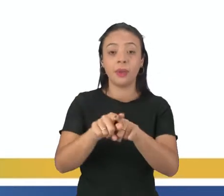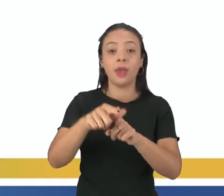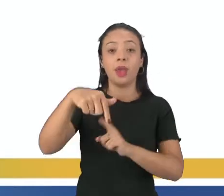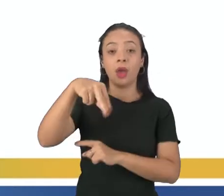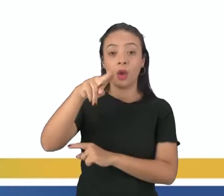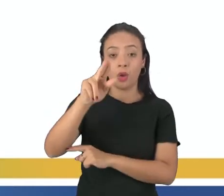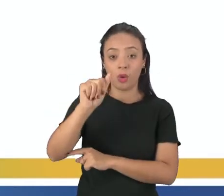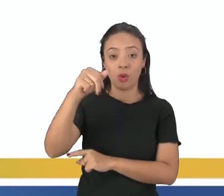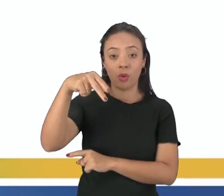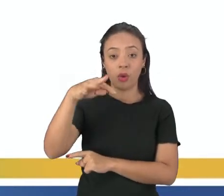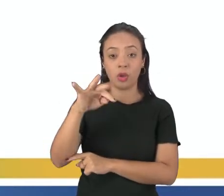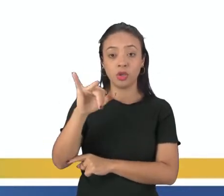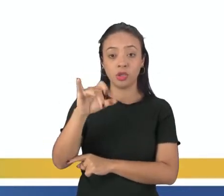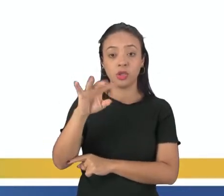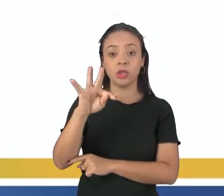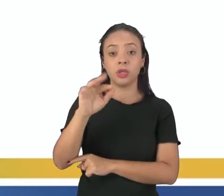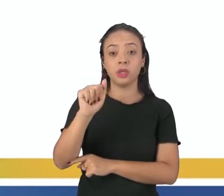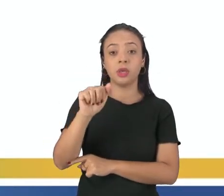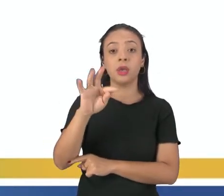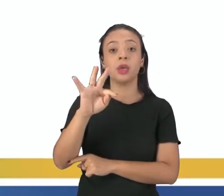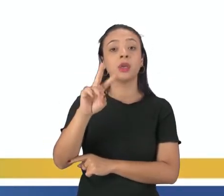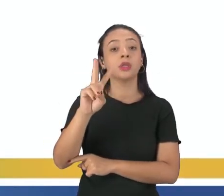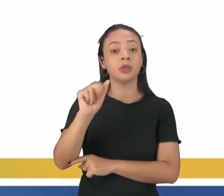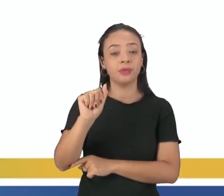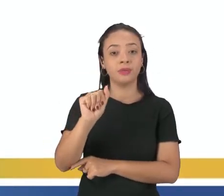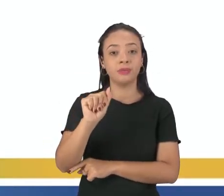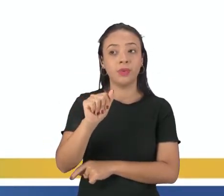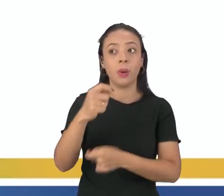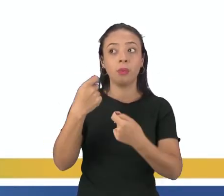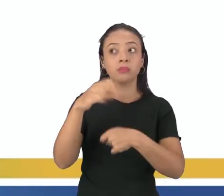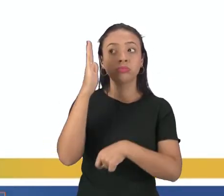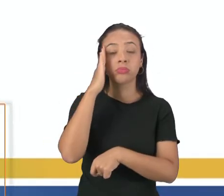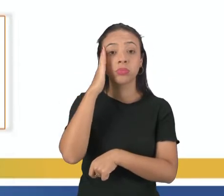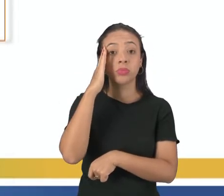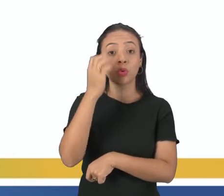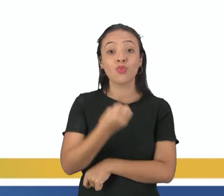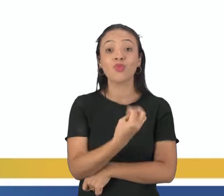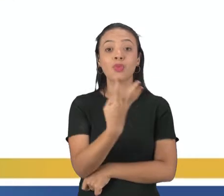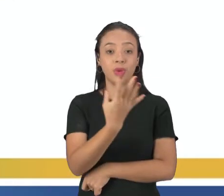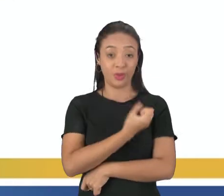quantitativa, eu estou querendo levantar dados, eu estou mexendo mais com a questão dos números.